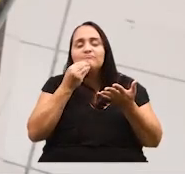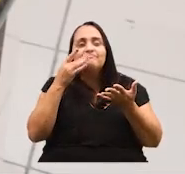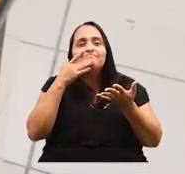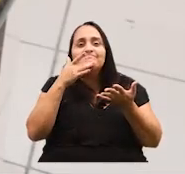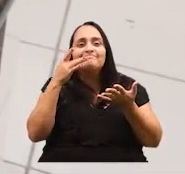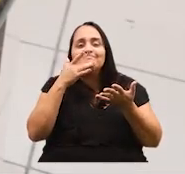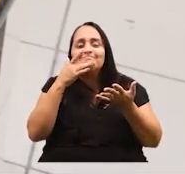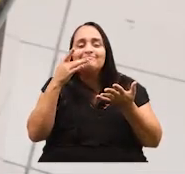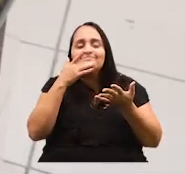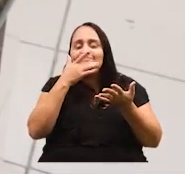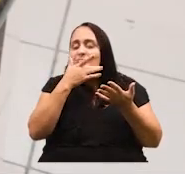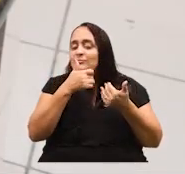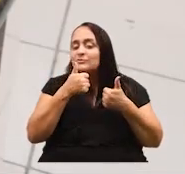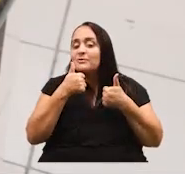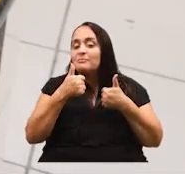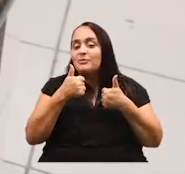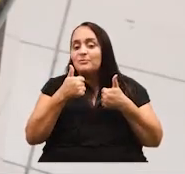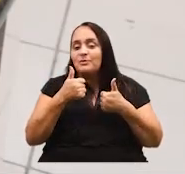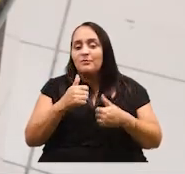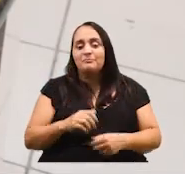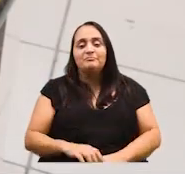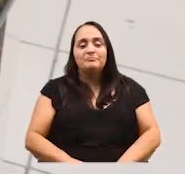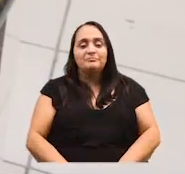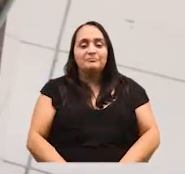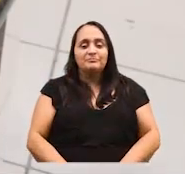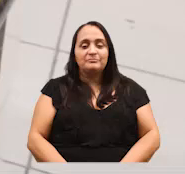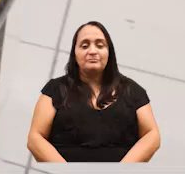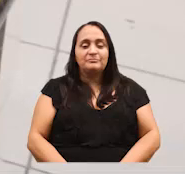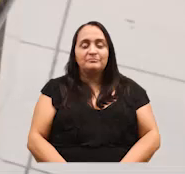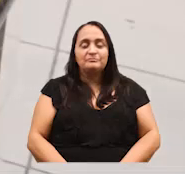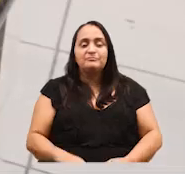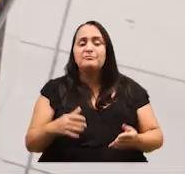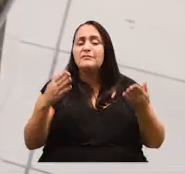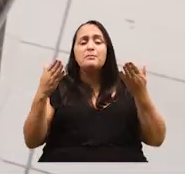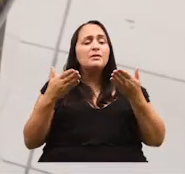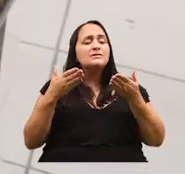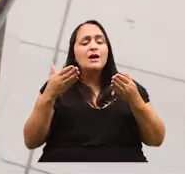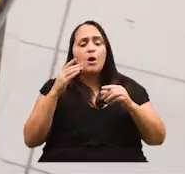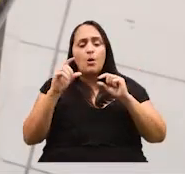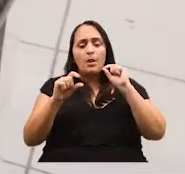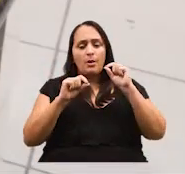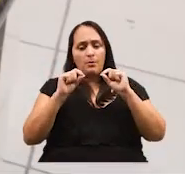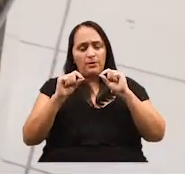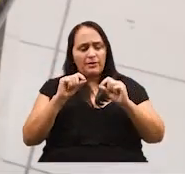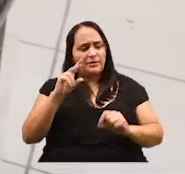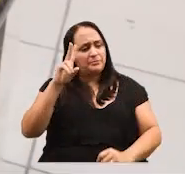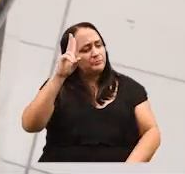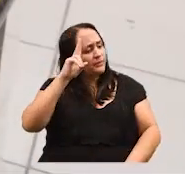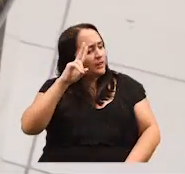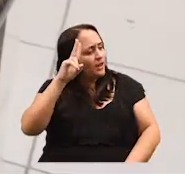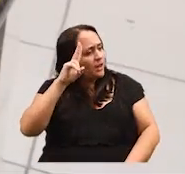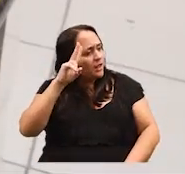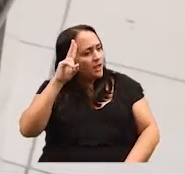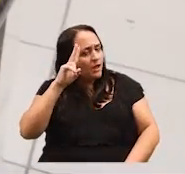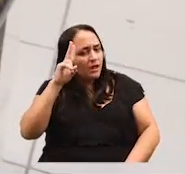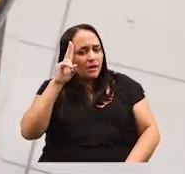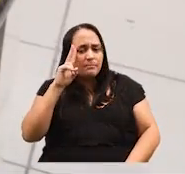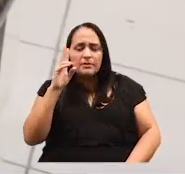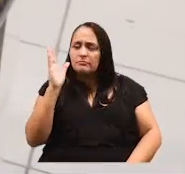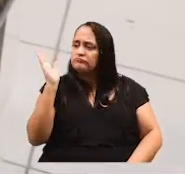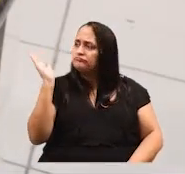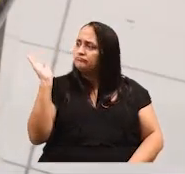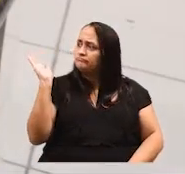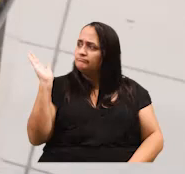mais gostosa e apetitosa, tá bom? Eu quero agora que vocês lembrem desses ingredientes aqui. Qual é o